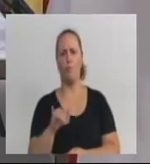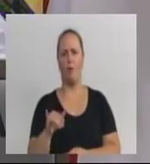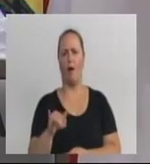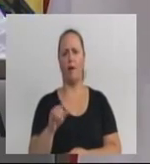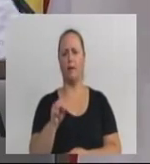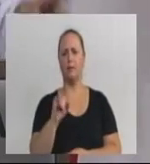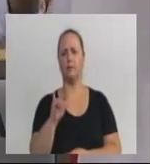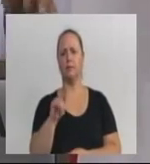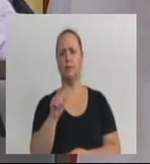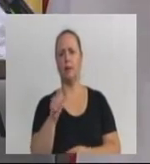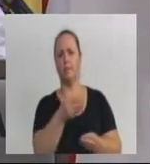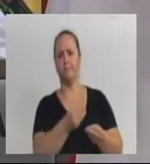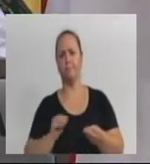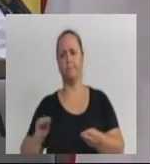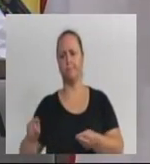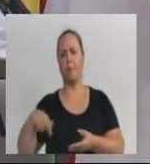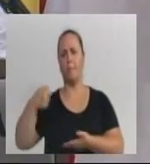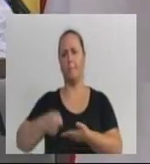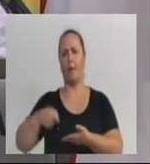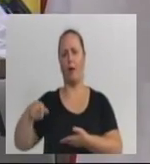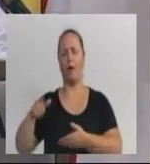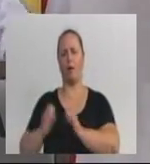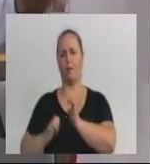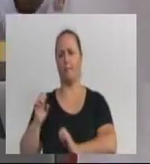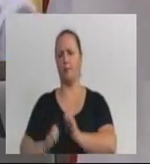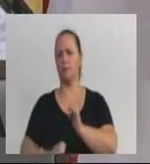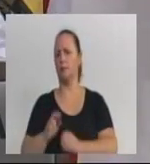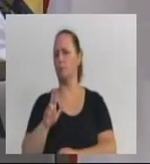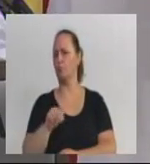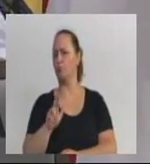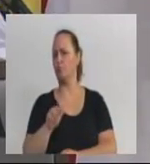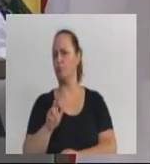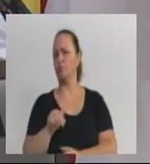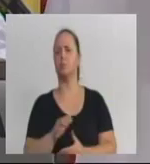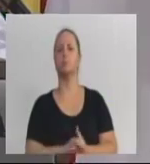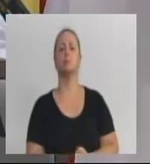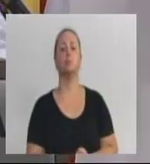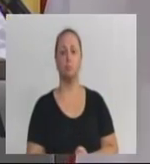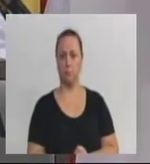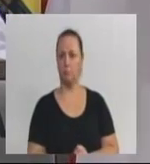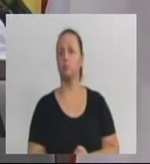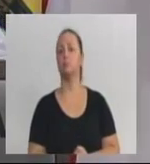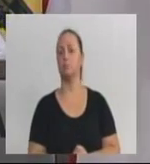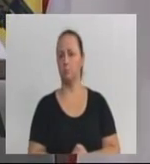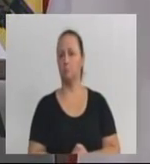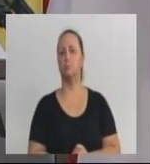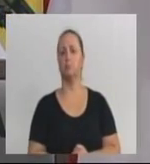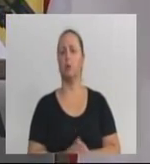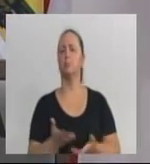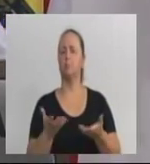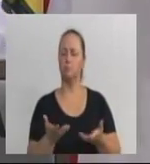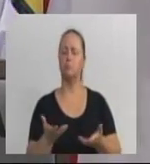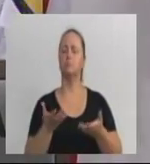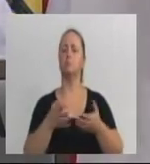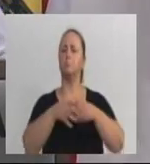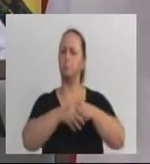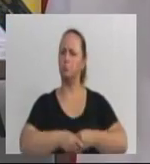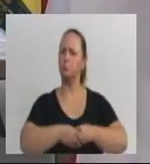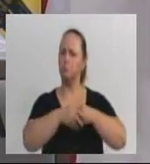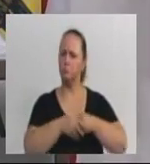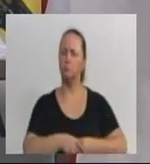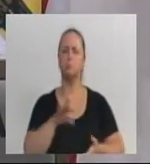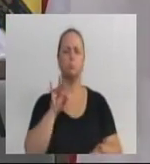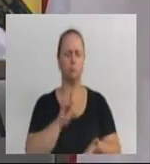repor o prejuízo que eles tiveram puxando a população de graça. Então, eu quero dar os parabéns a toda